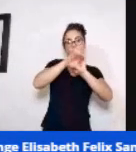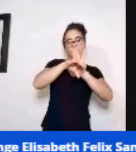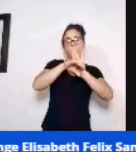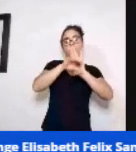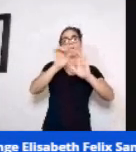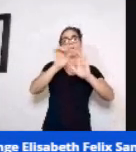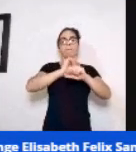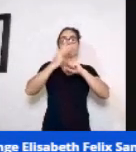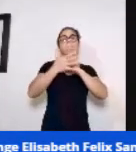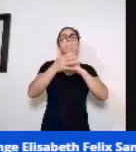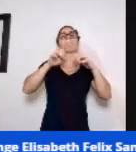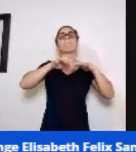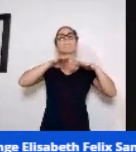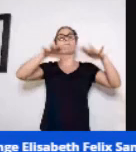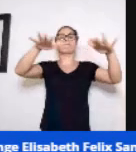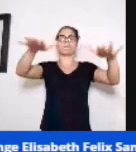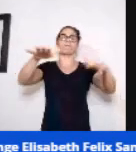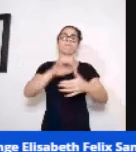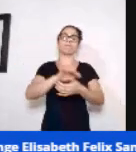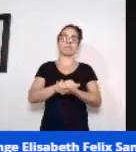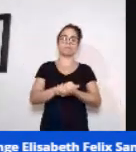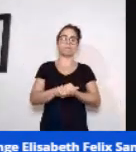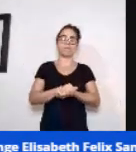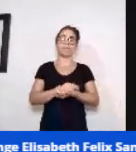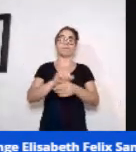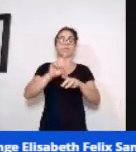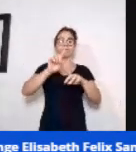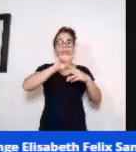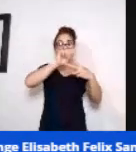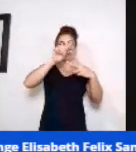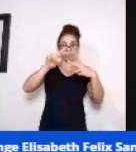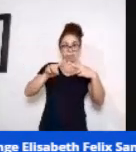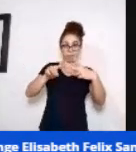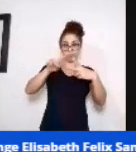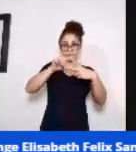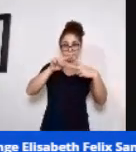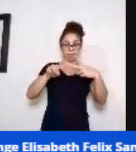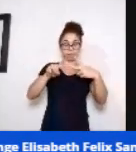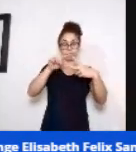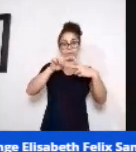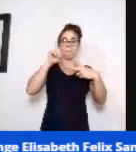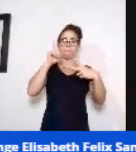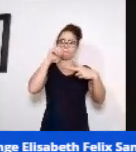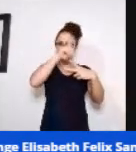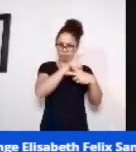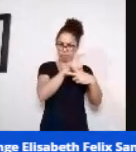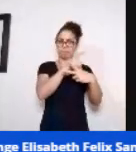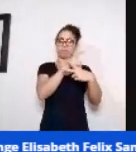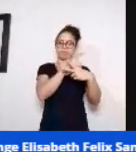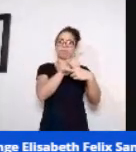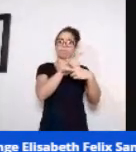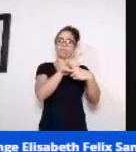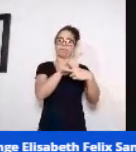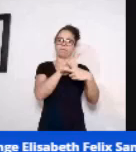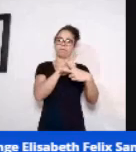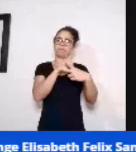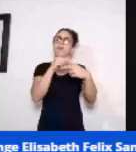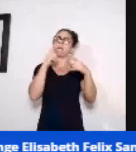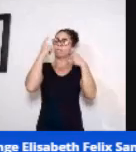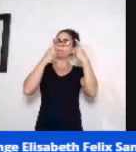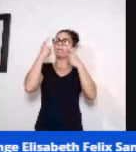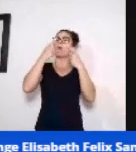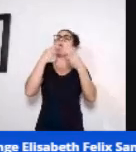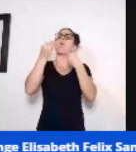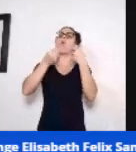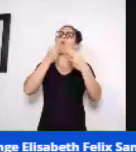Bom, a partir dessas duas grandes preocupações, surgiram duas perguntas. Primeiro, como nós iríamos